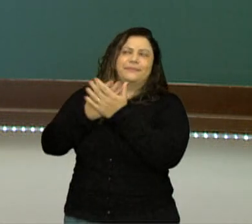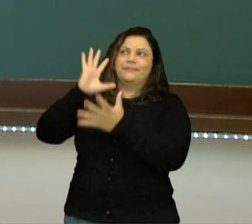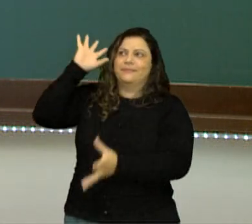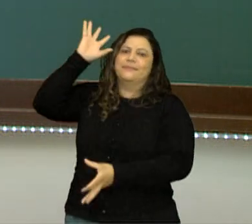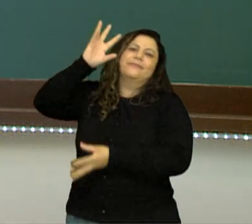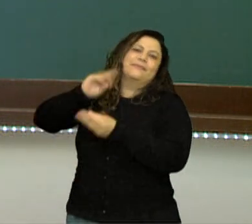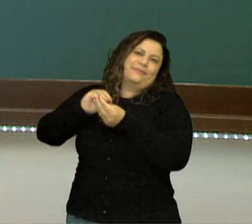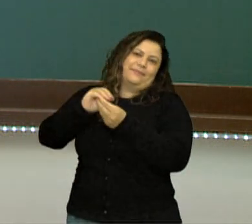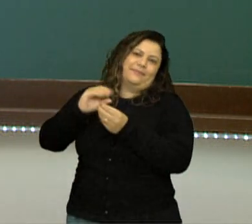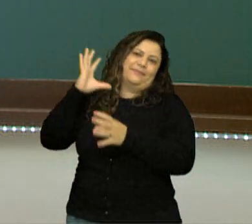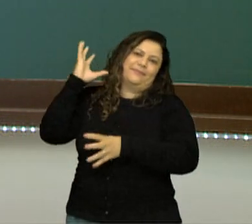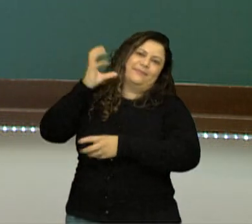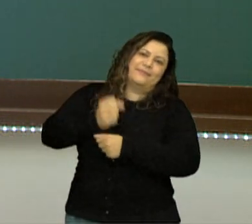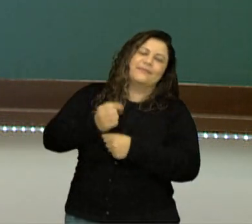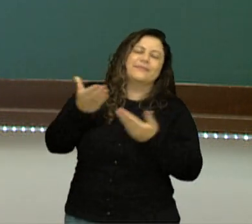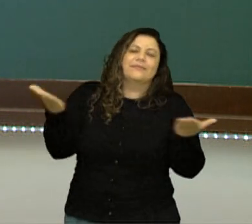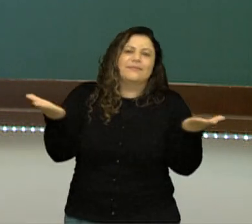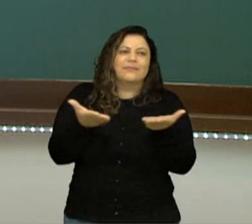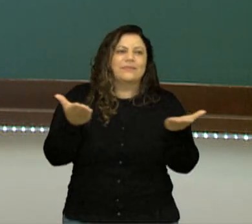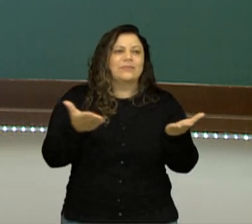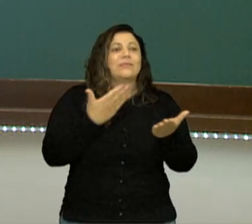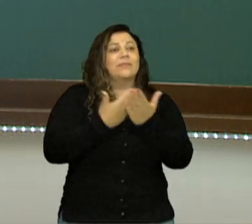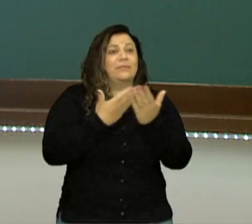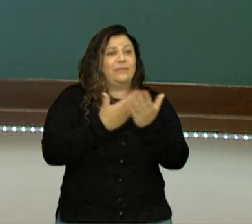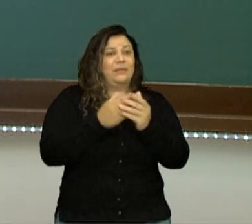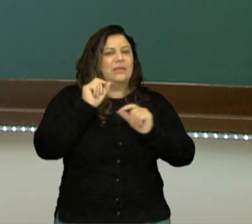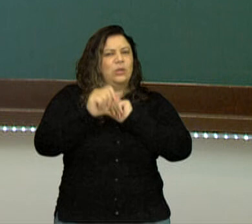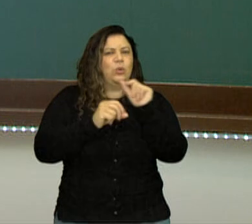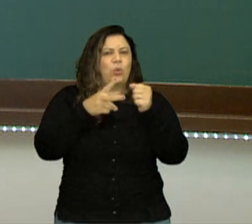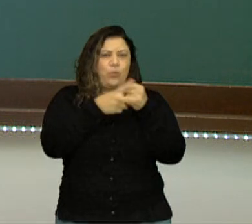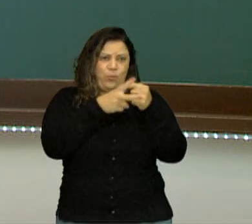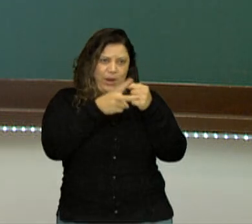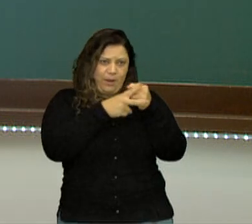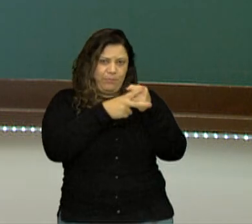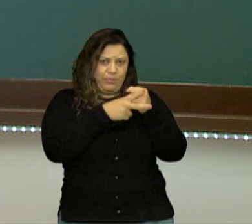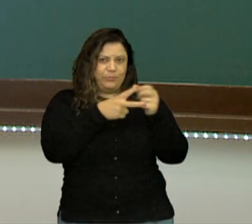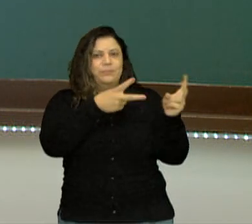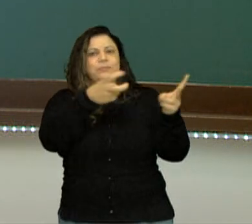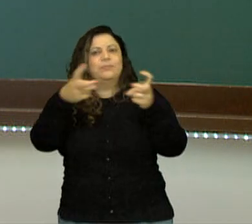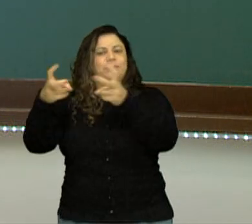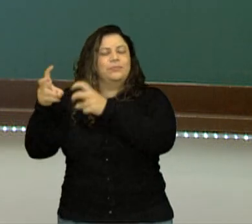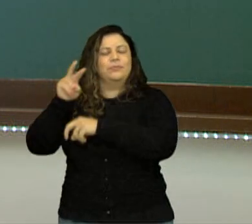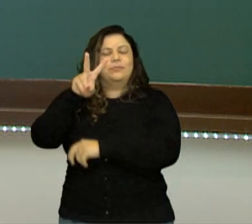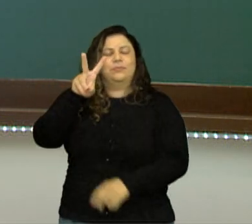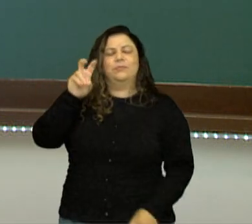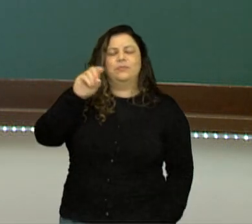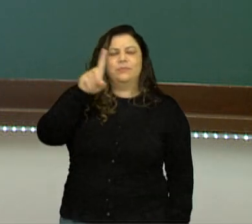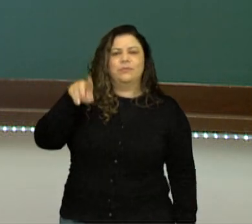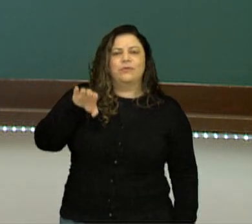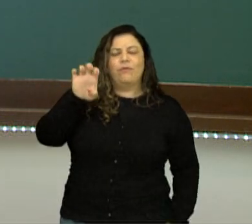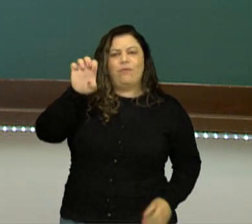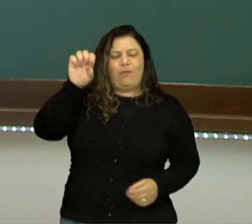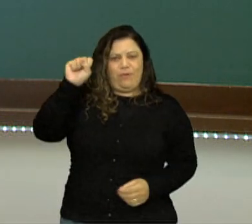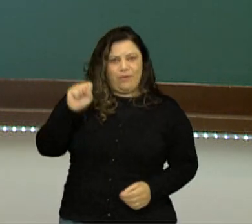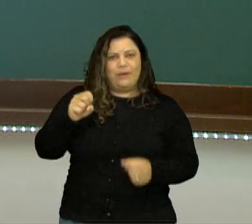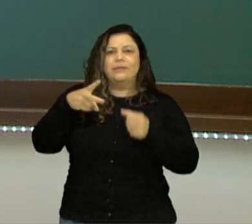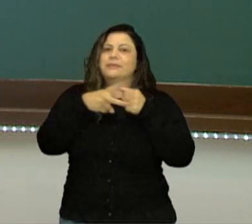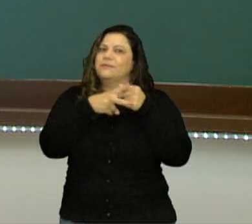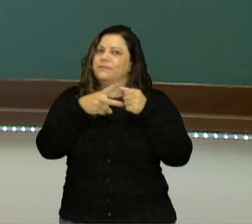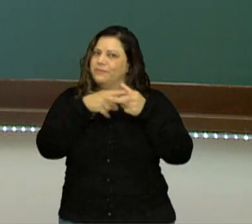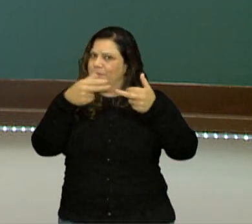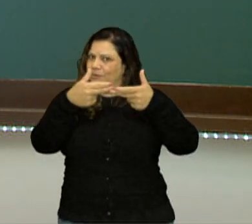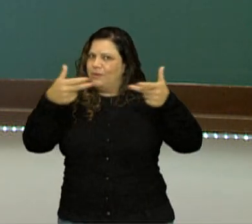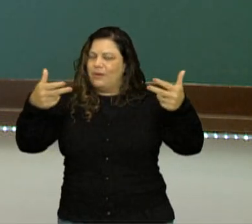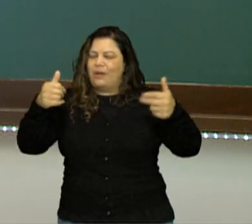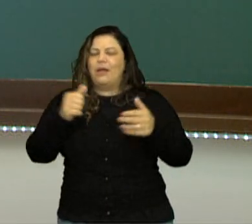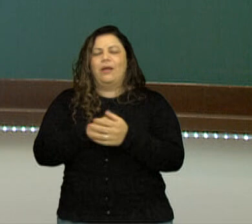retomar? Vamos sim, né? Nesta aula estudamos então o verbo, revimos as vozes verbais, ativa e passiva, e aprendemos sobre a